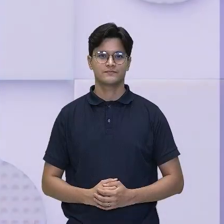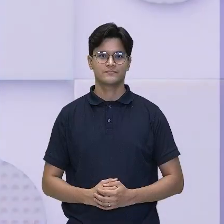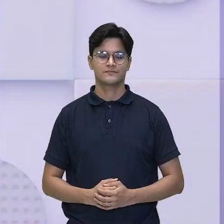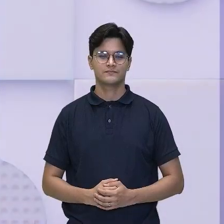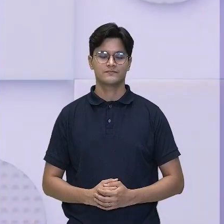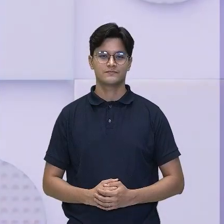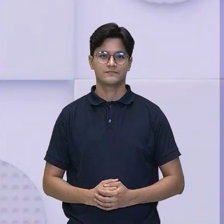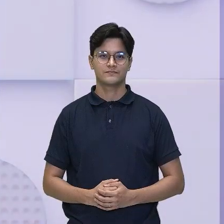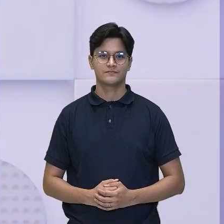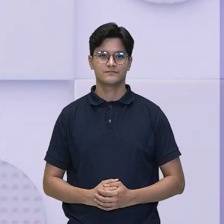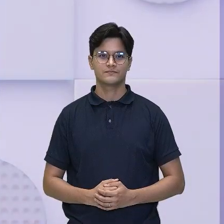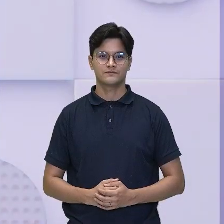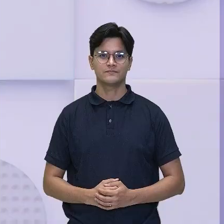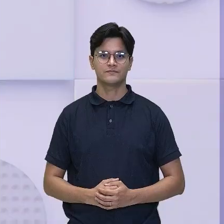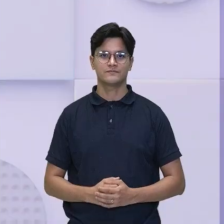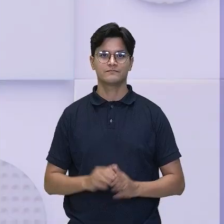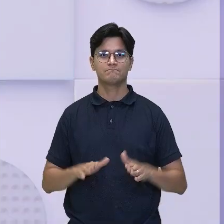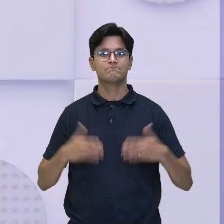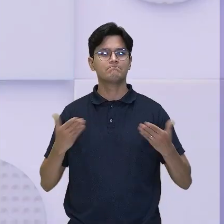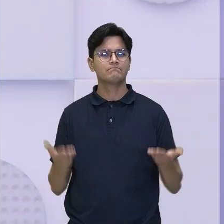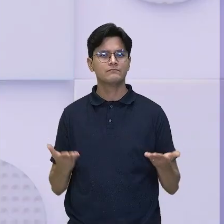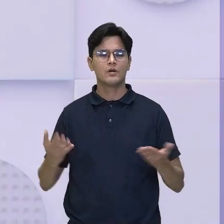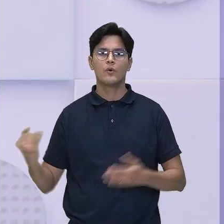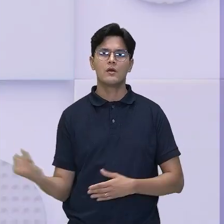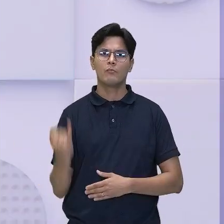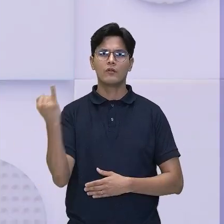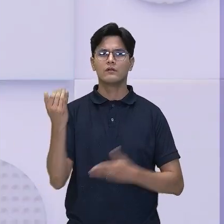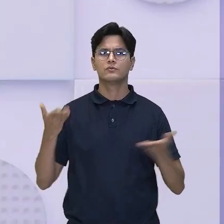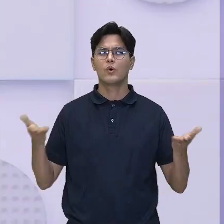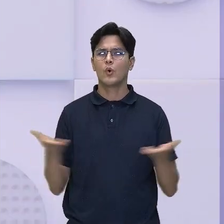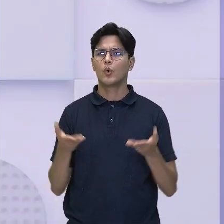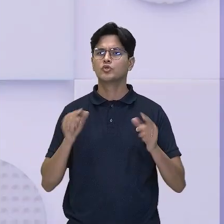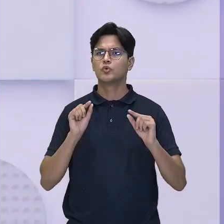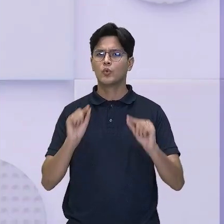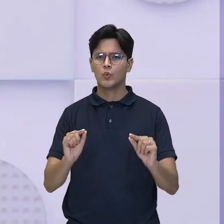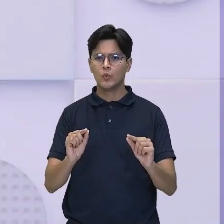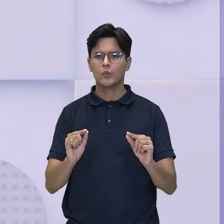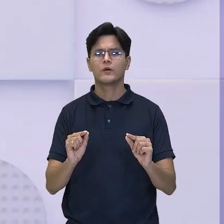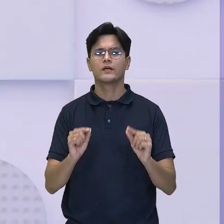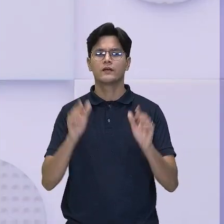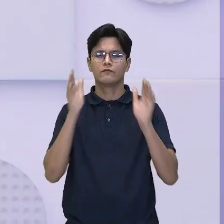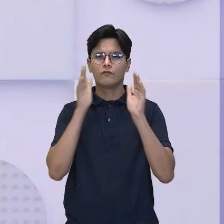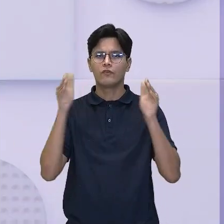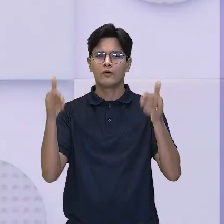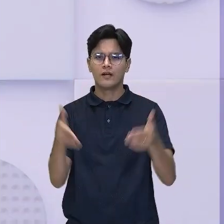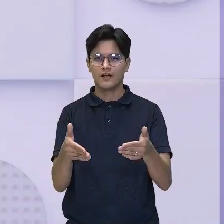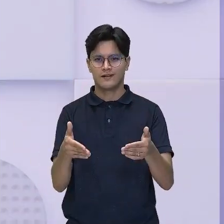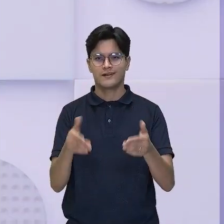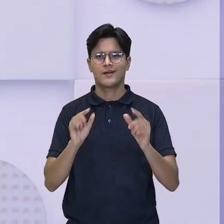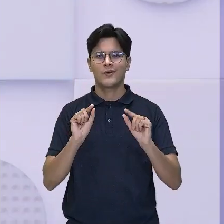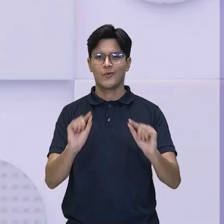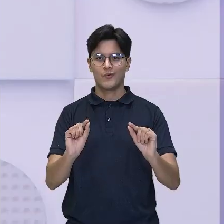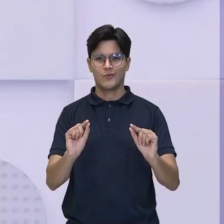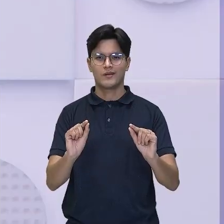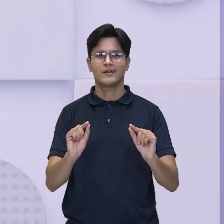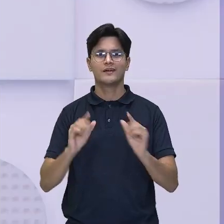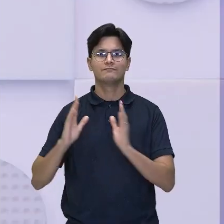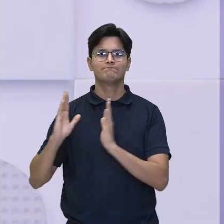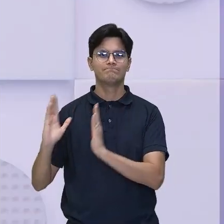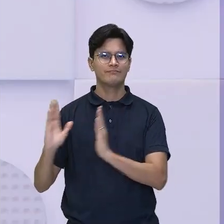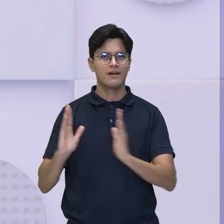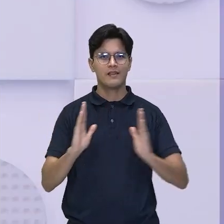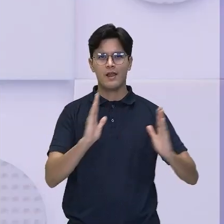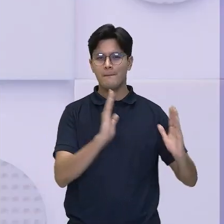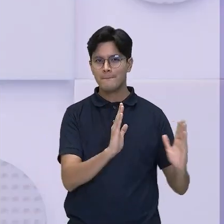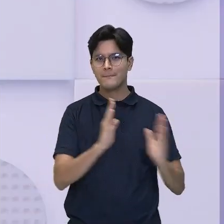Então, é muito importante que hoje nós tenhamos atenção para a questão de cada passo que tivemos